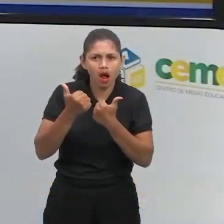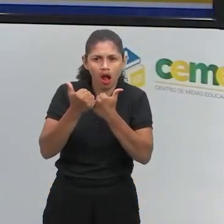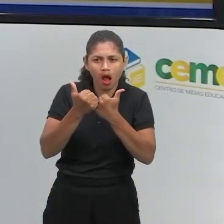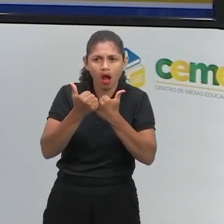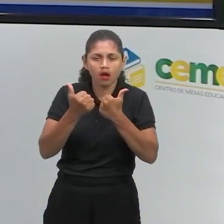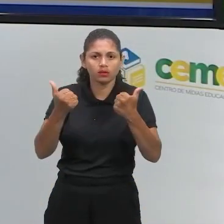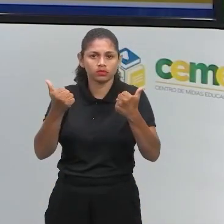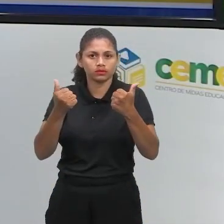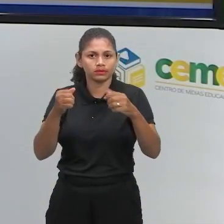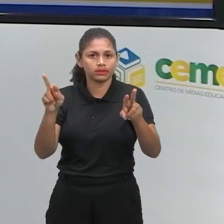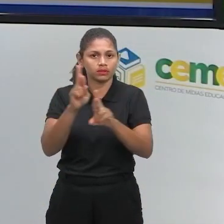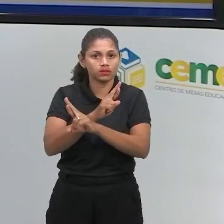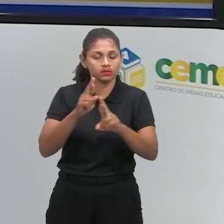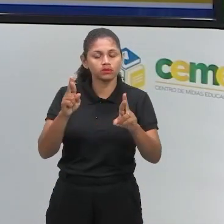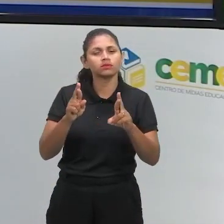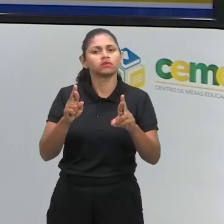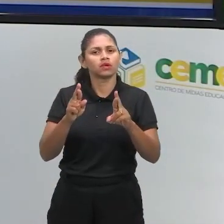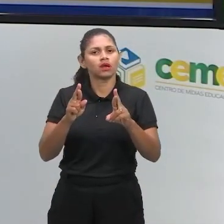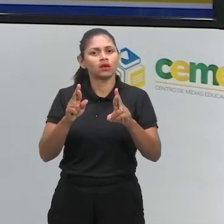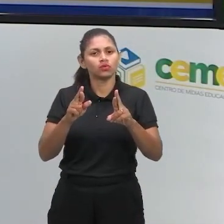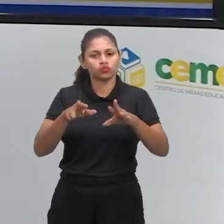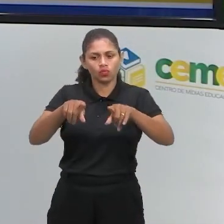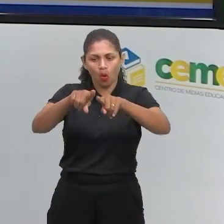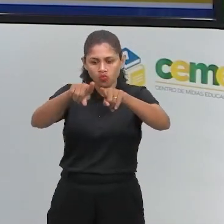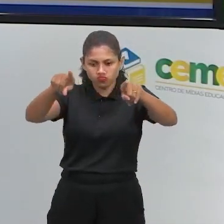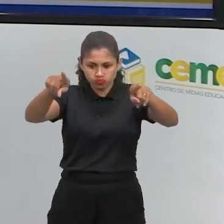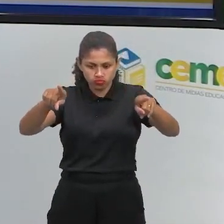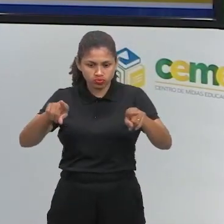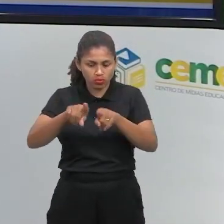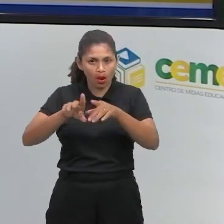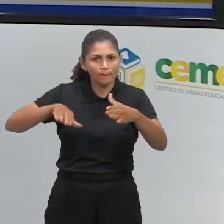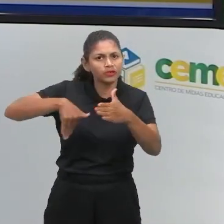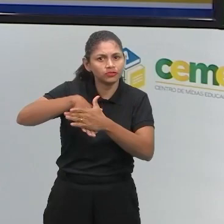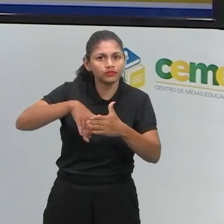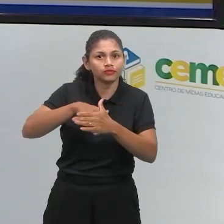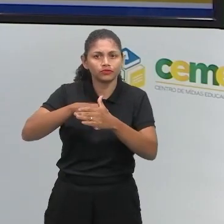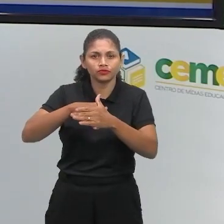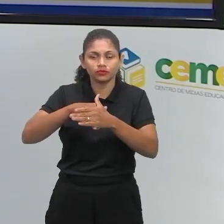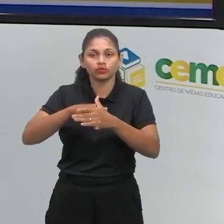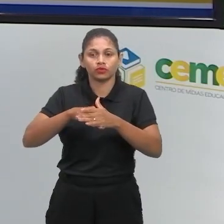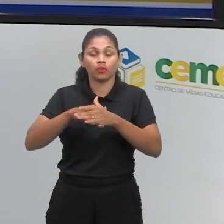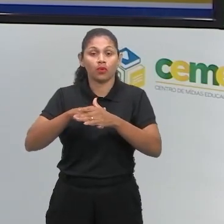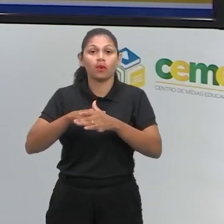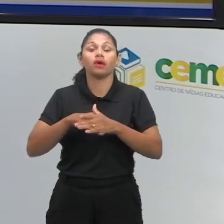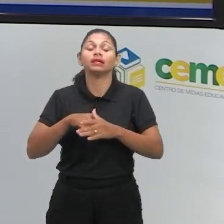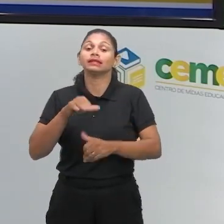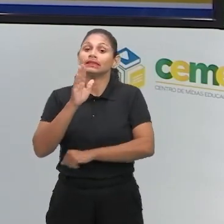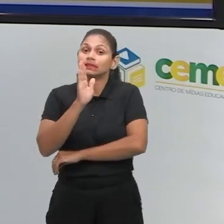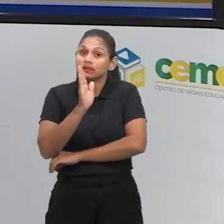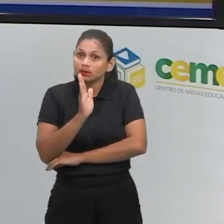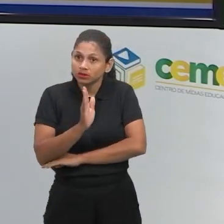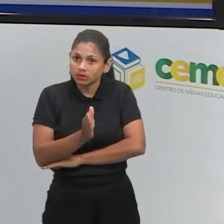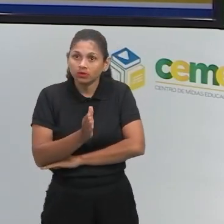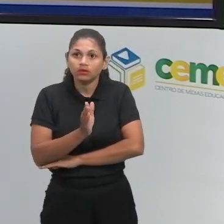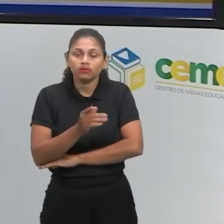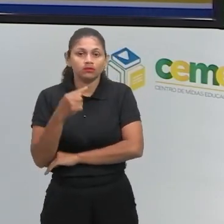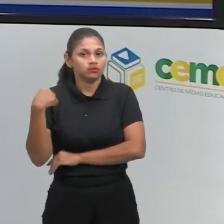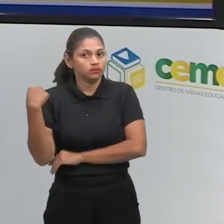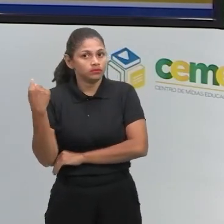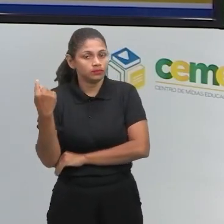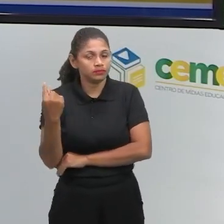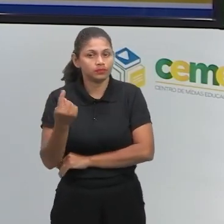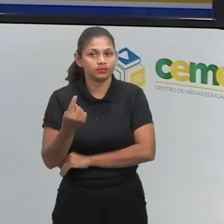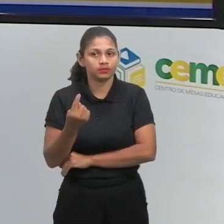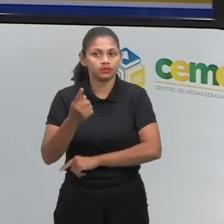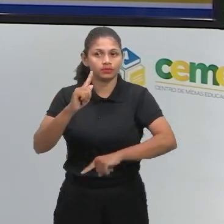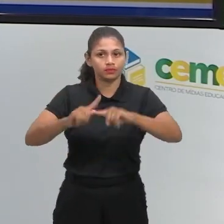chamar de ponto material. Essas dimensões não são muito importantes. Já o nosso corpo extenso, que é o que a gente vai observar agora aqui no nosso